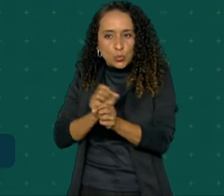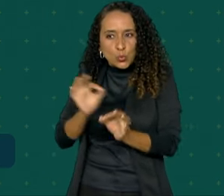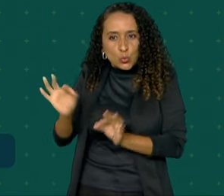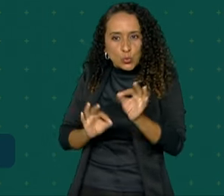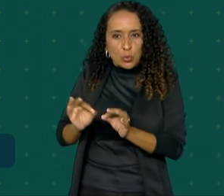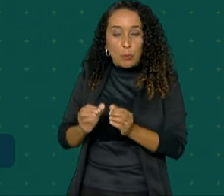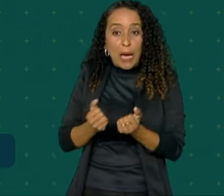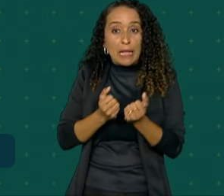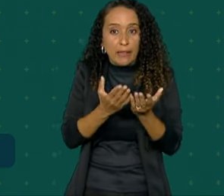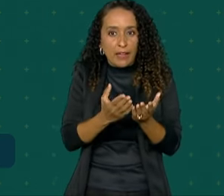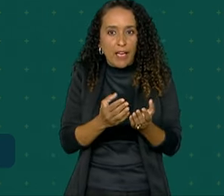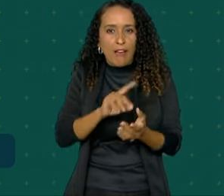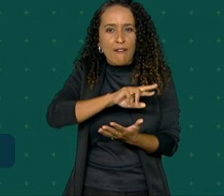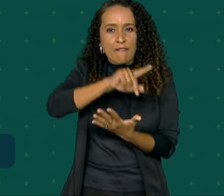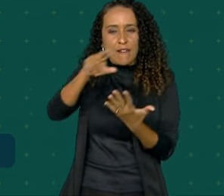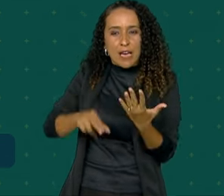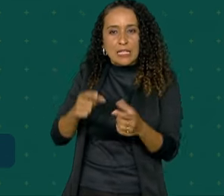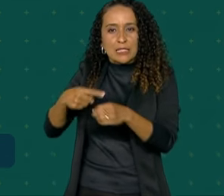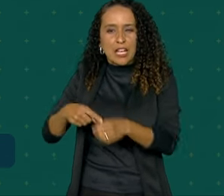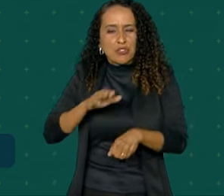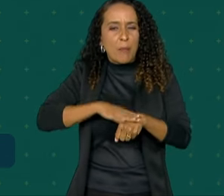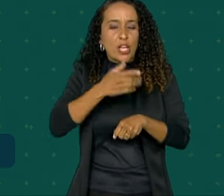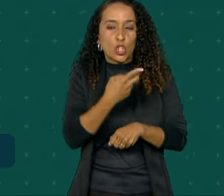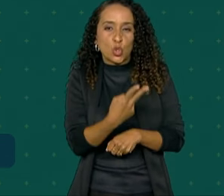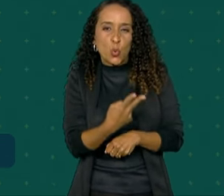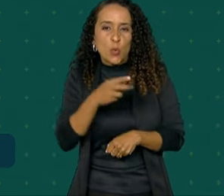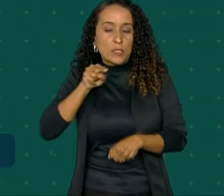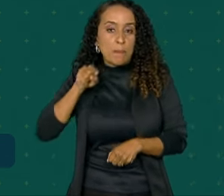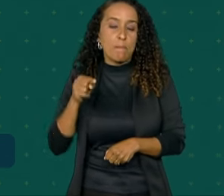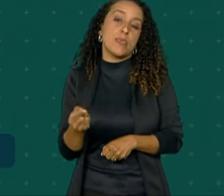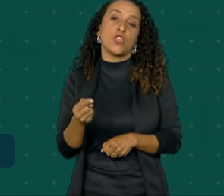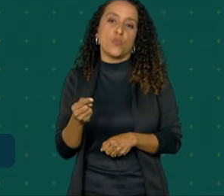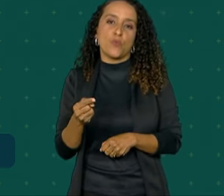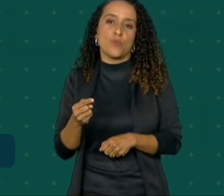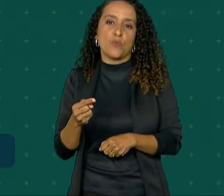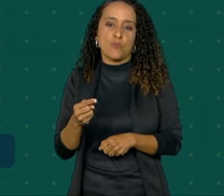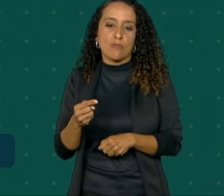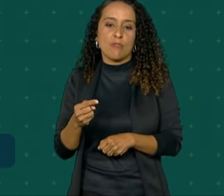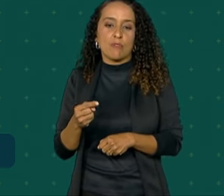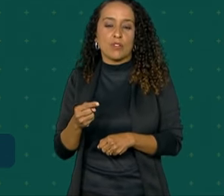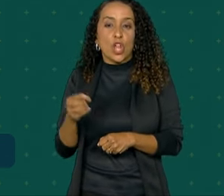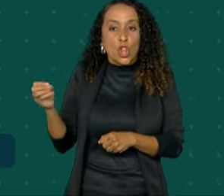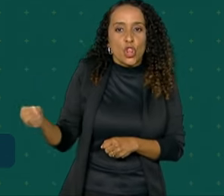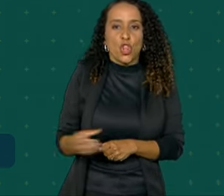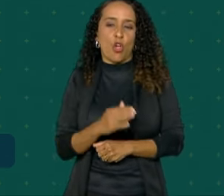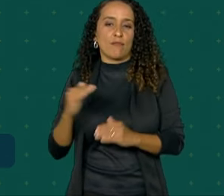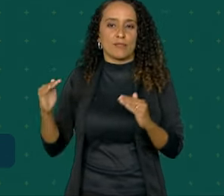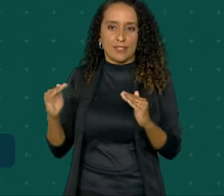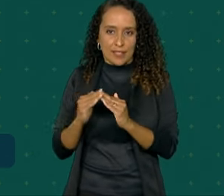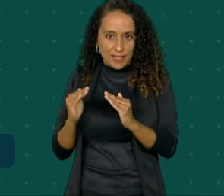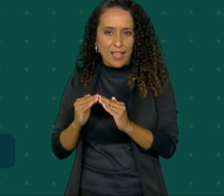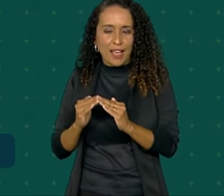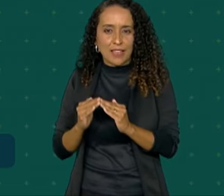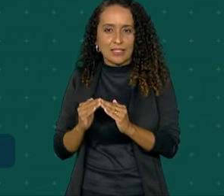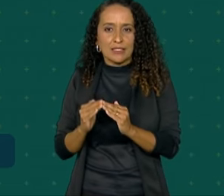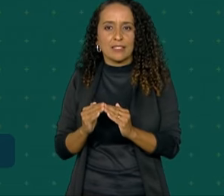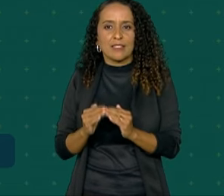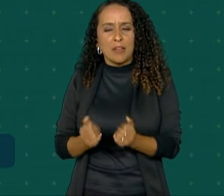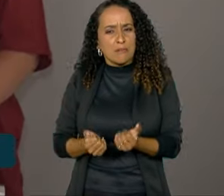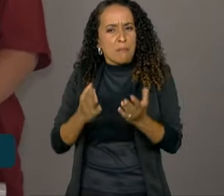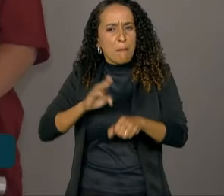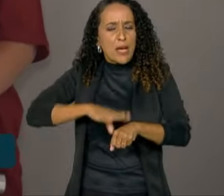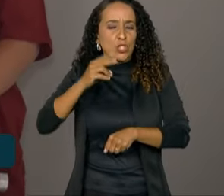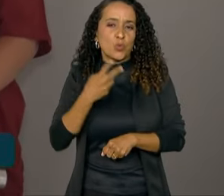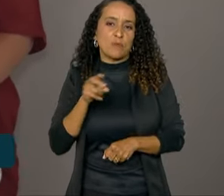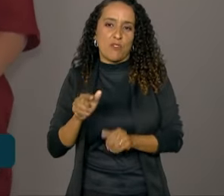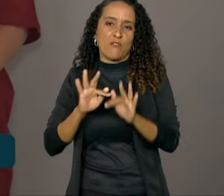diversas cidades da Paraíba mais de 2 mil, governador João, mais de 2 mil novas unidades para atender a mais 2 mil famílias.